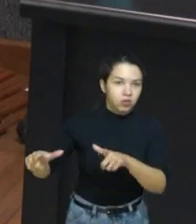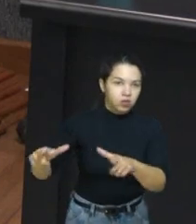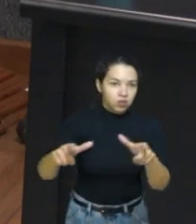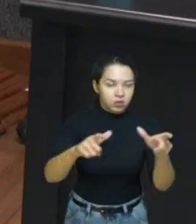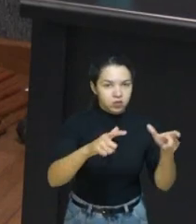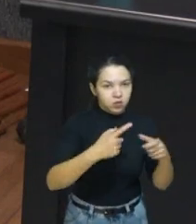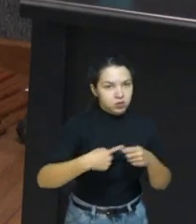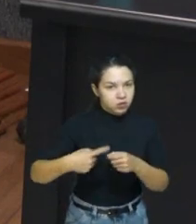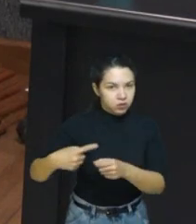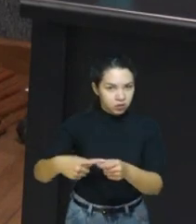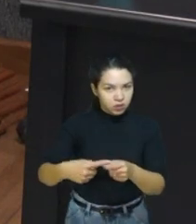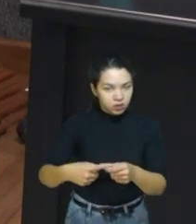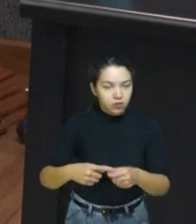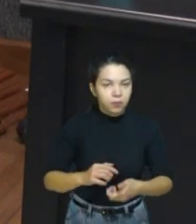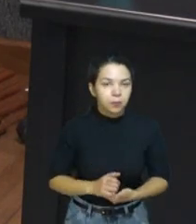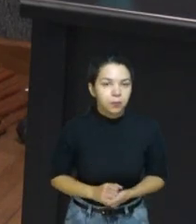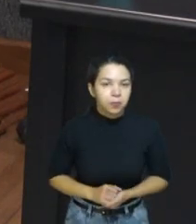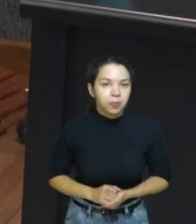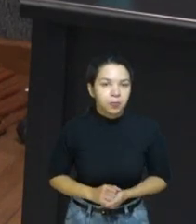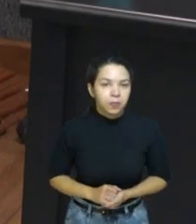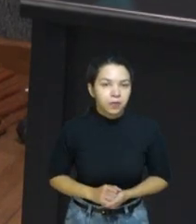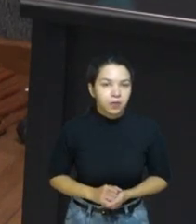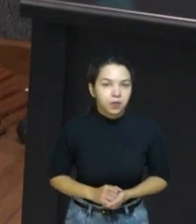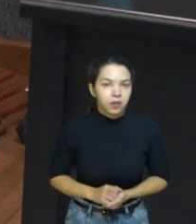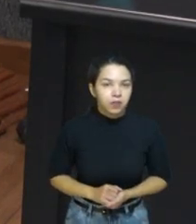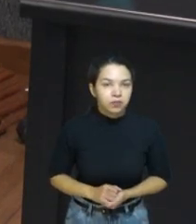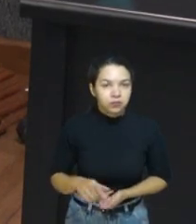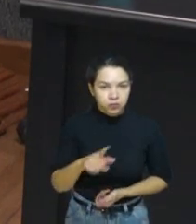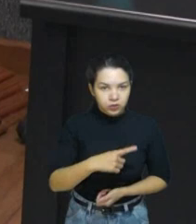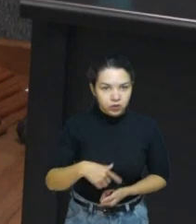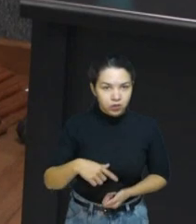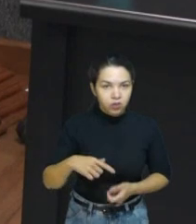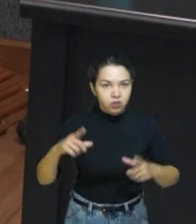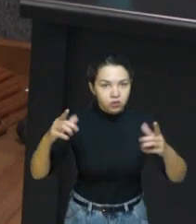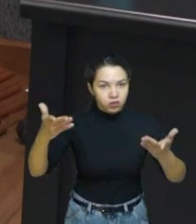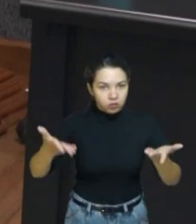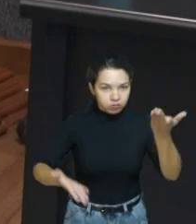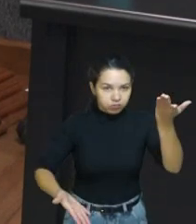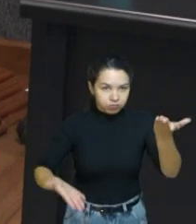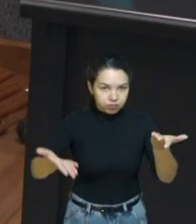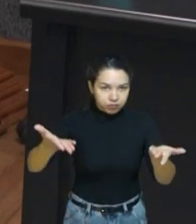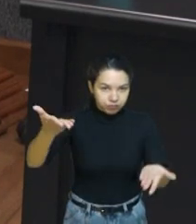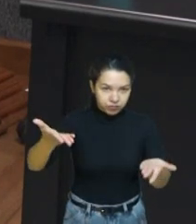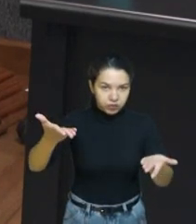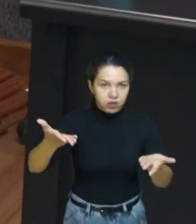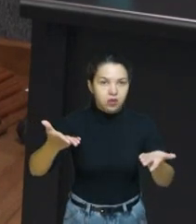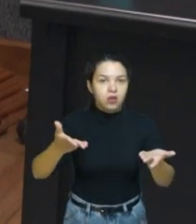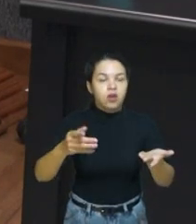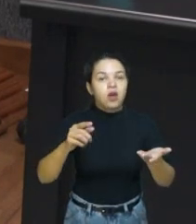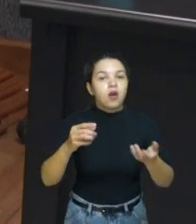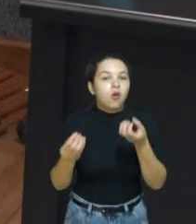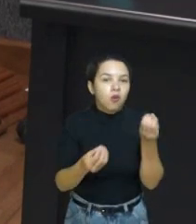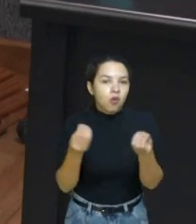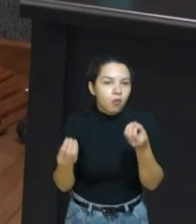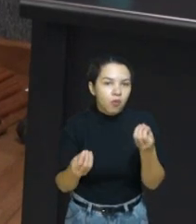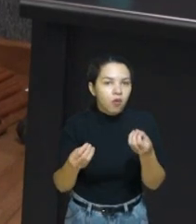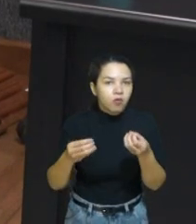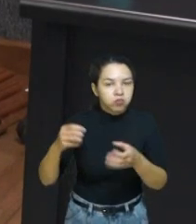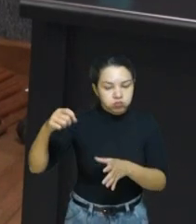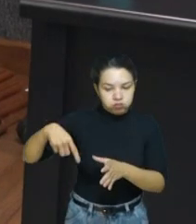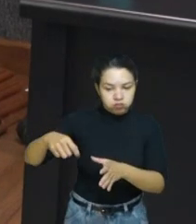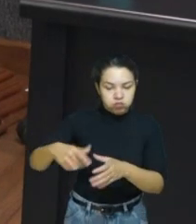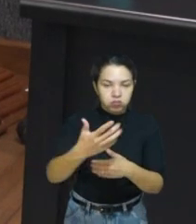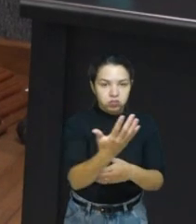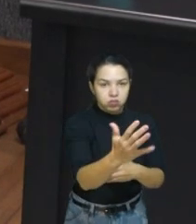diferentes regiões do estado, e a gente vai neutralizar com o plantio de espécies nativas da Mata